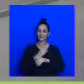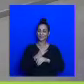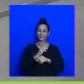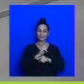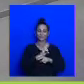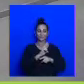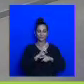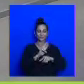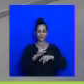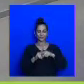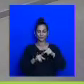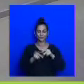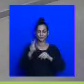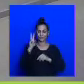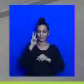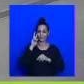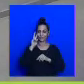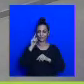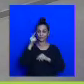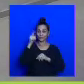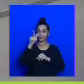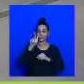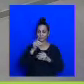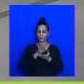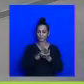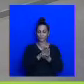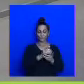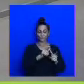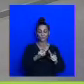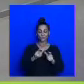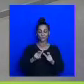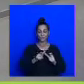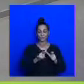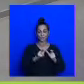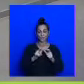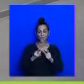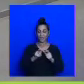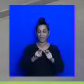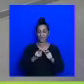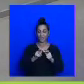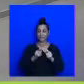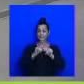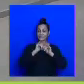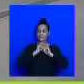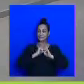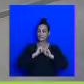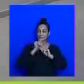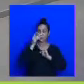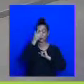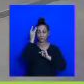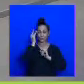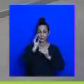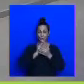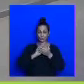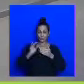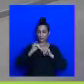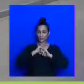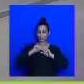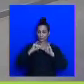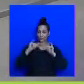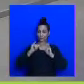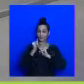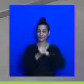nossas auditoras populares lembre-se após a apuração todos os resultados serão publicados na página da Caixa